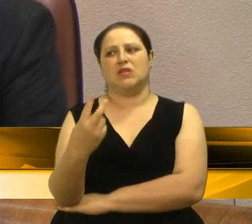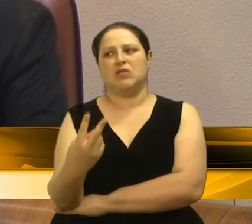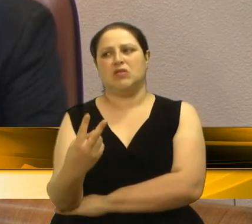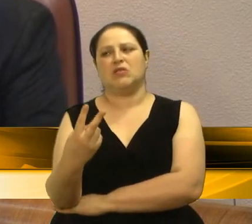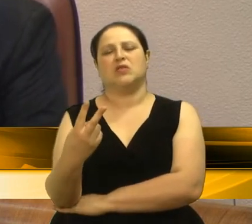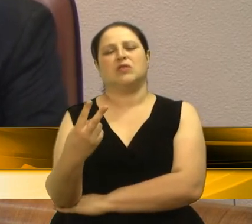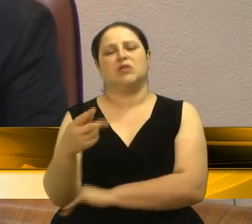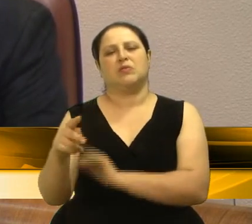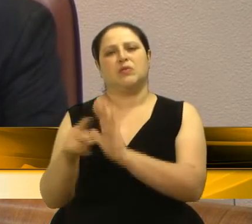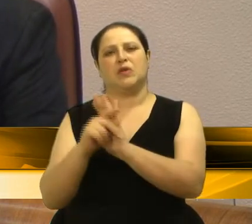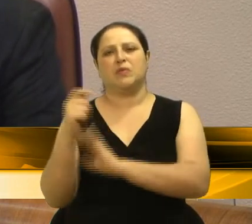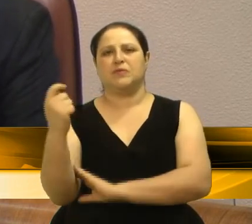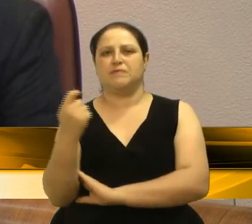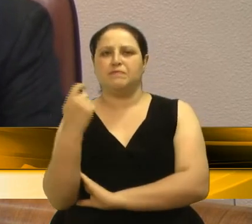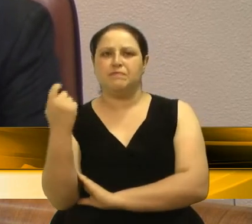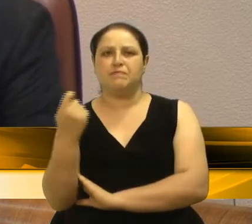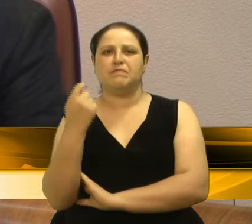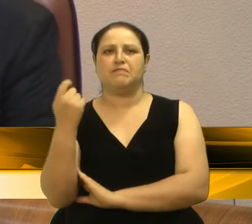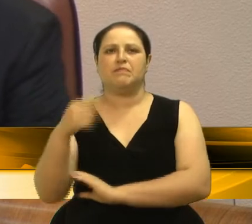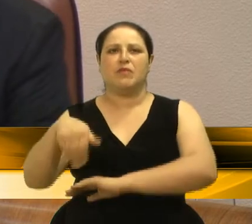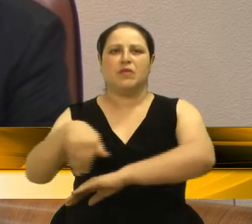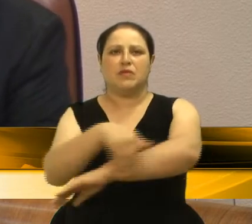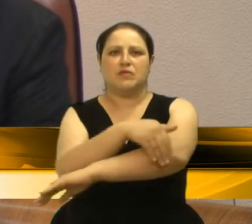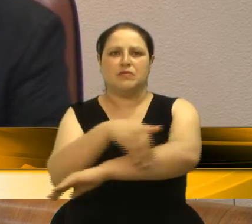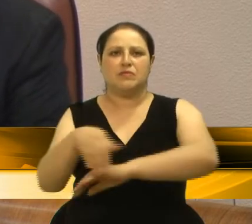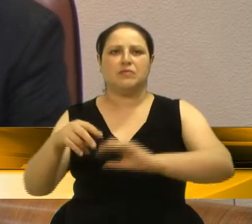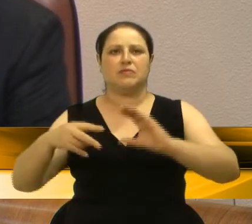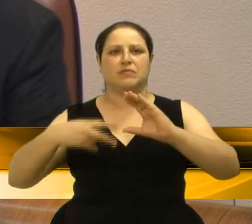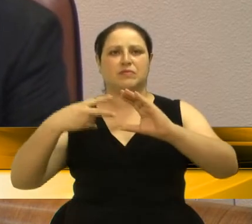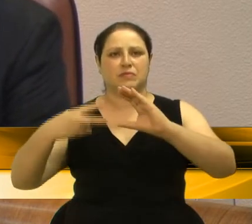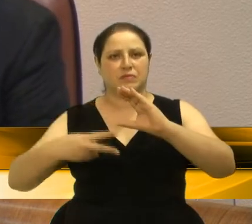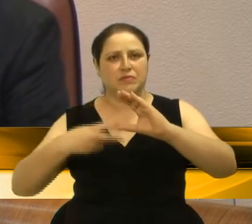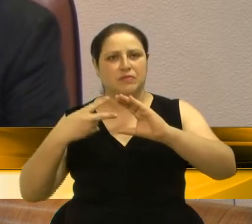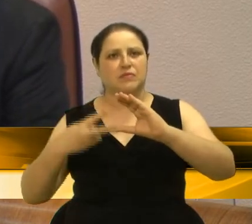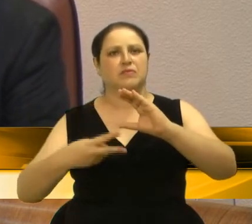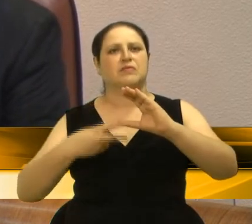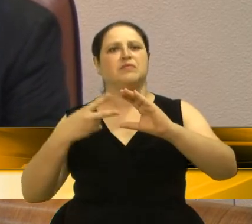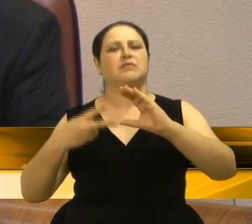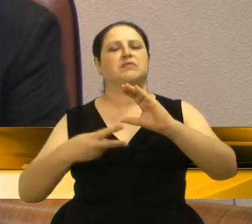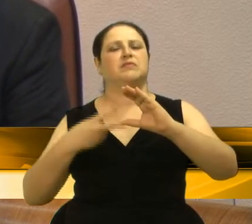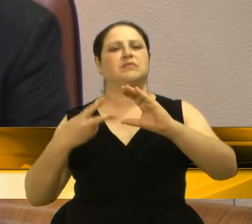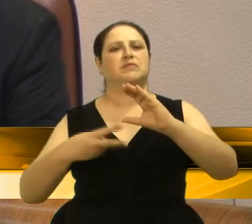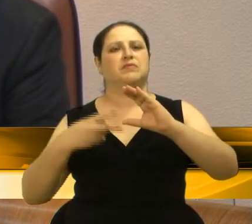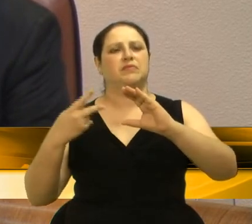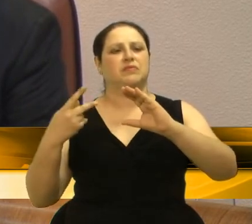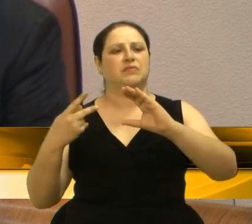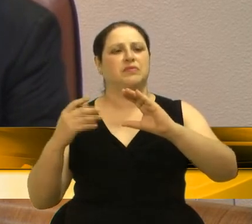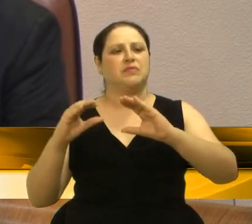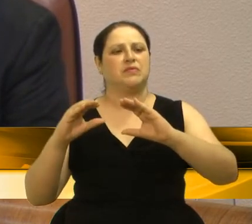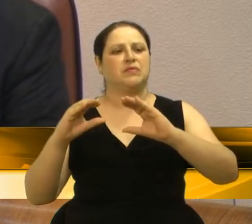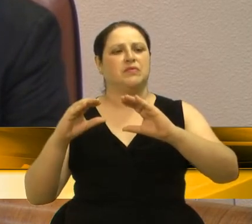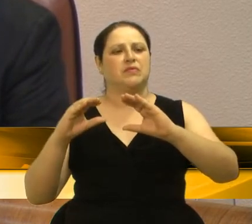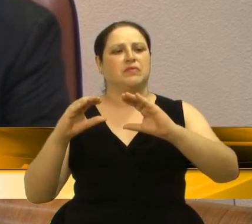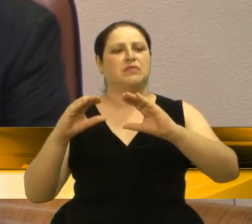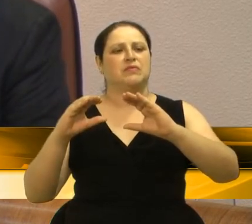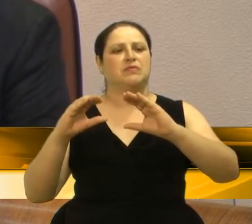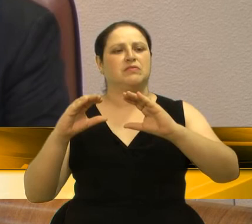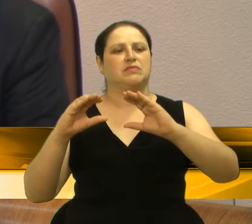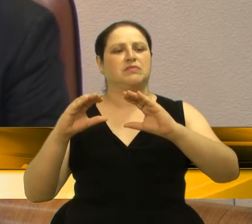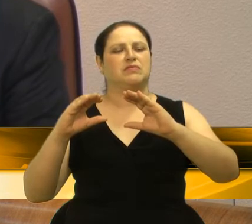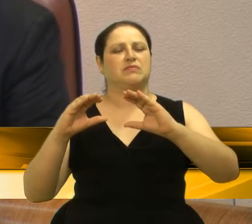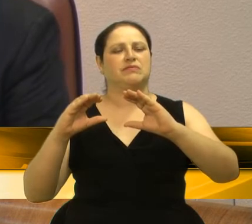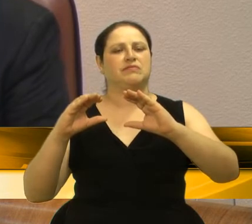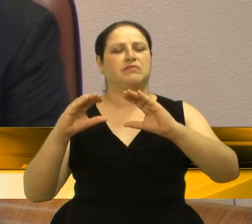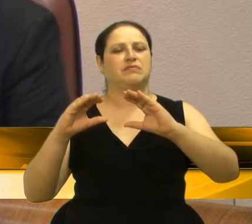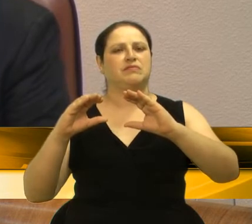SCJ-RS, com endereço funcional da Rua Alfredo Chaves, número 1323, bairro Exposição, CEP 95020-460, na qualidade